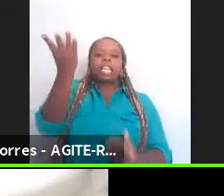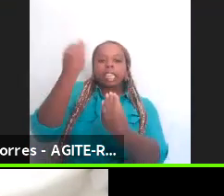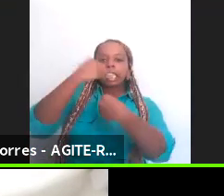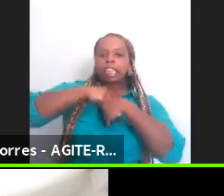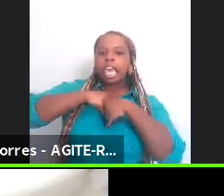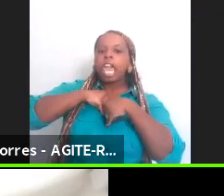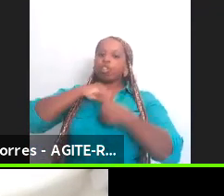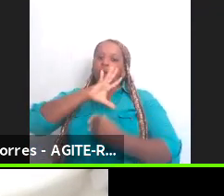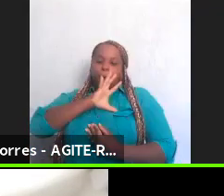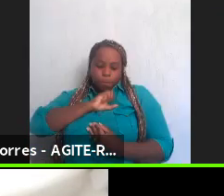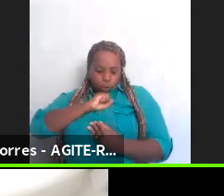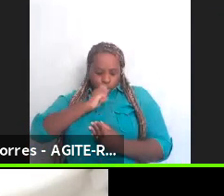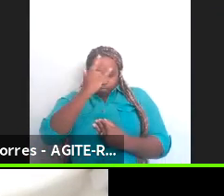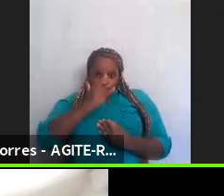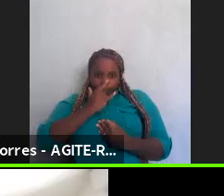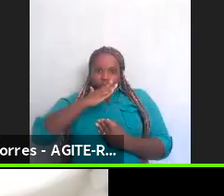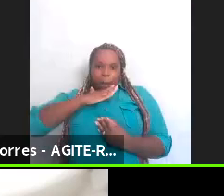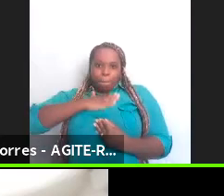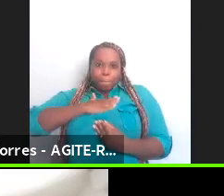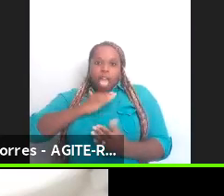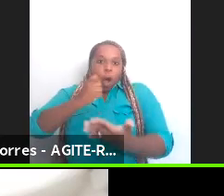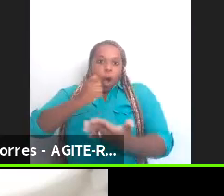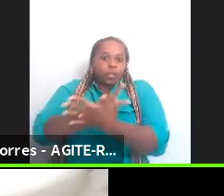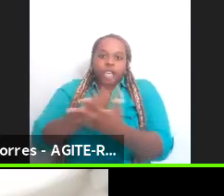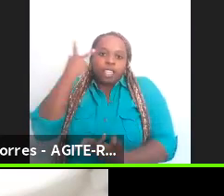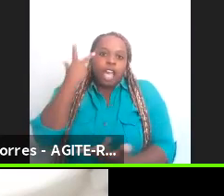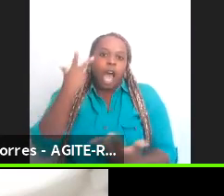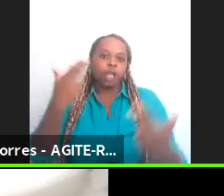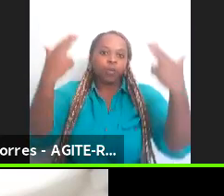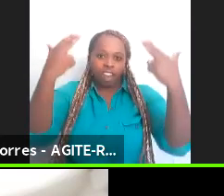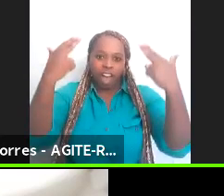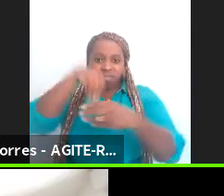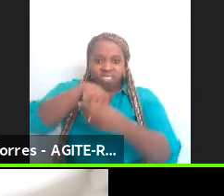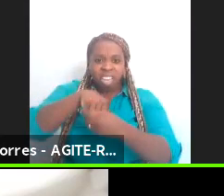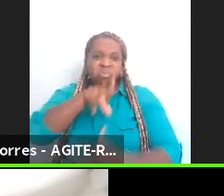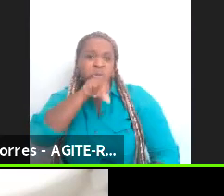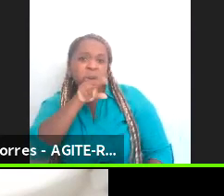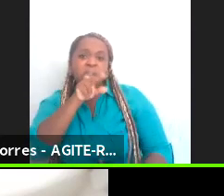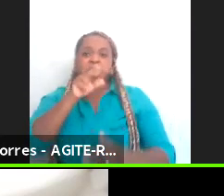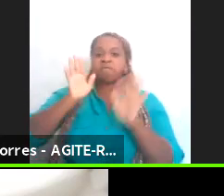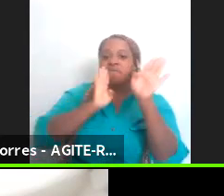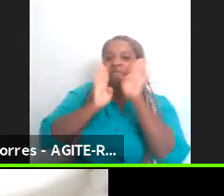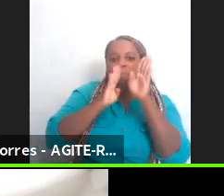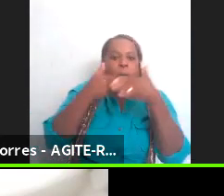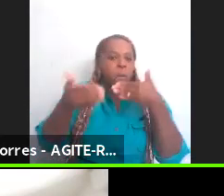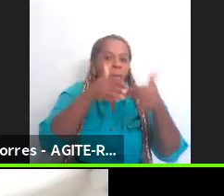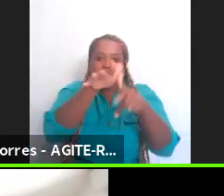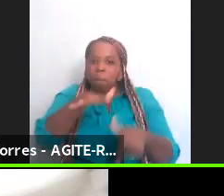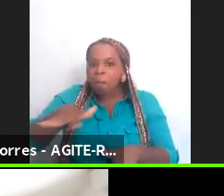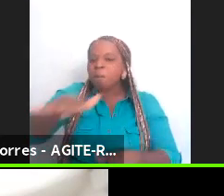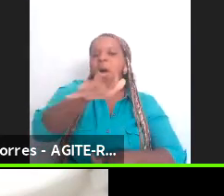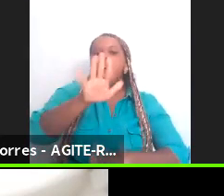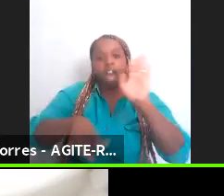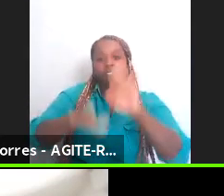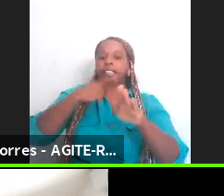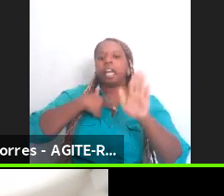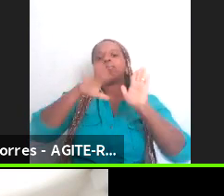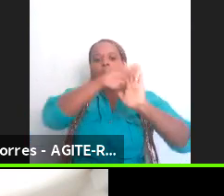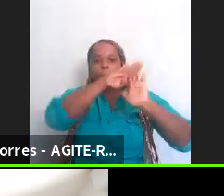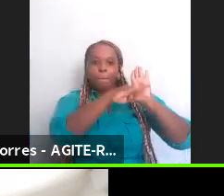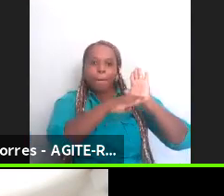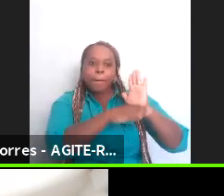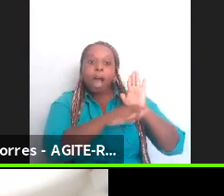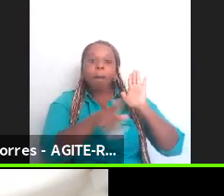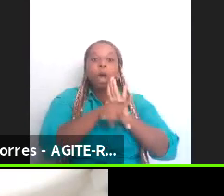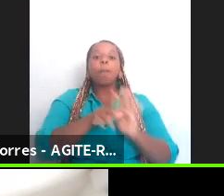isso acontece. E não é só no Twitter, no Facebook, ou onde quer que seja. Você tem até um sketch do Porta dos